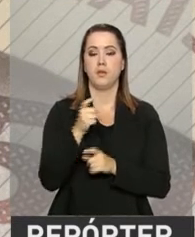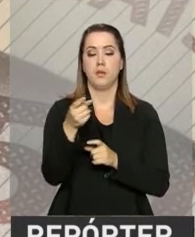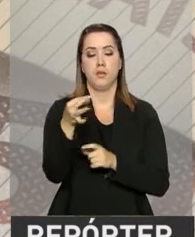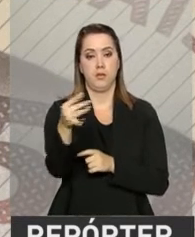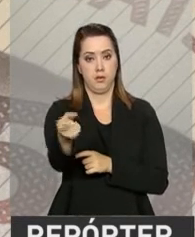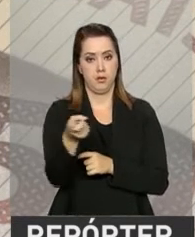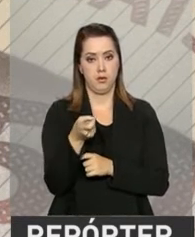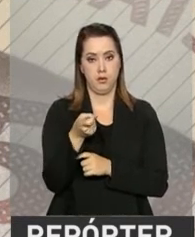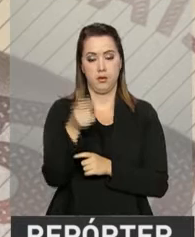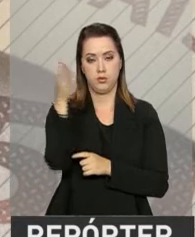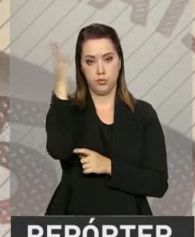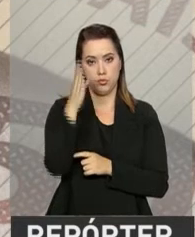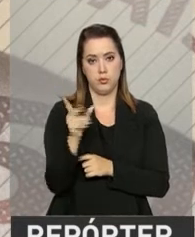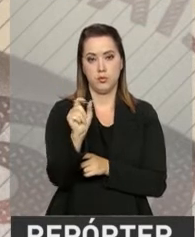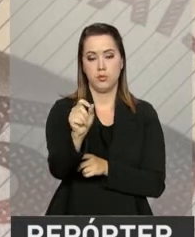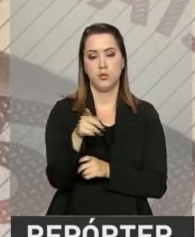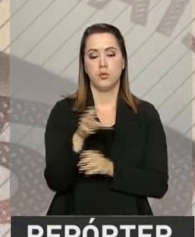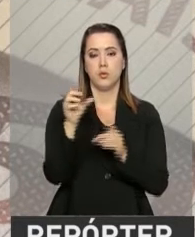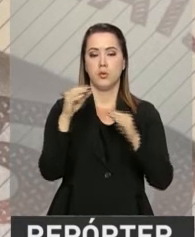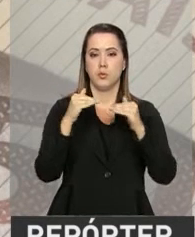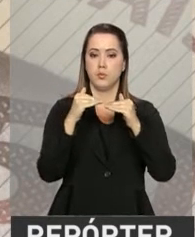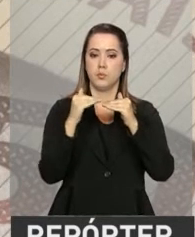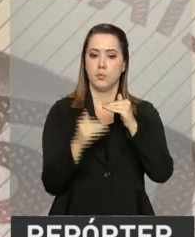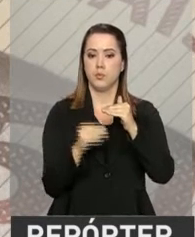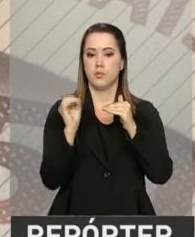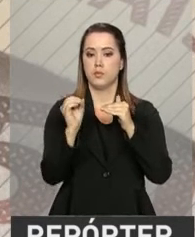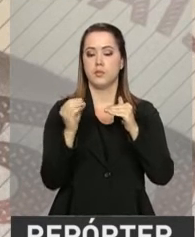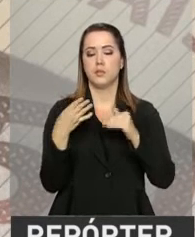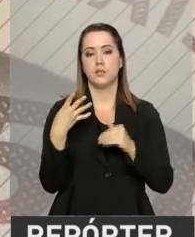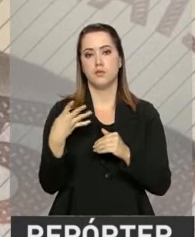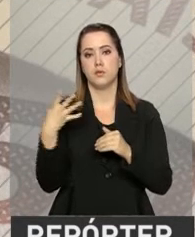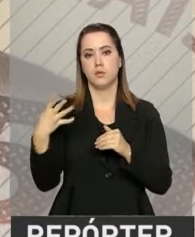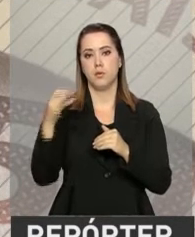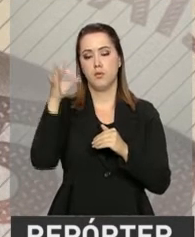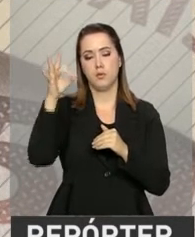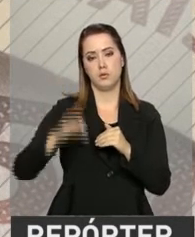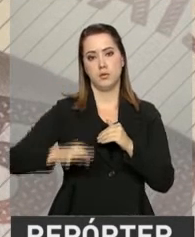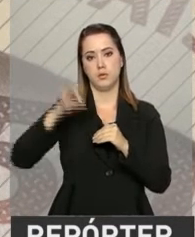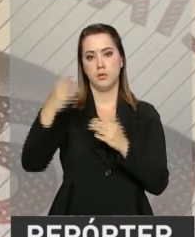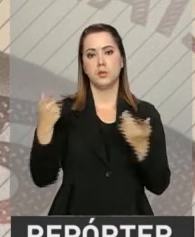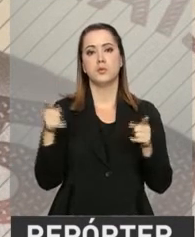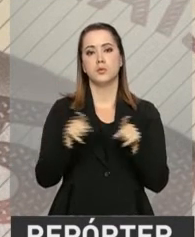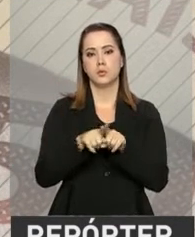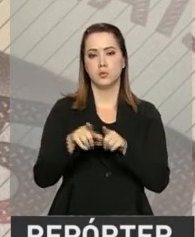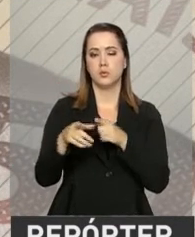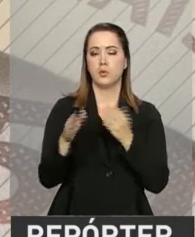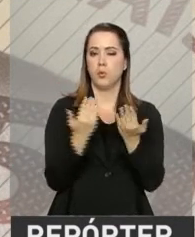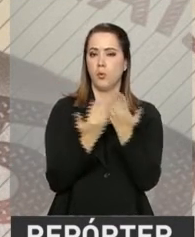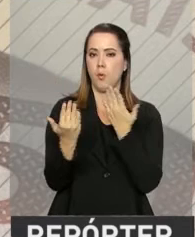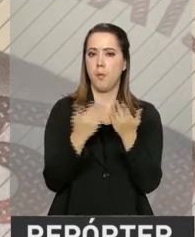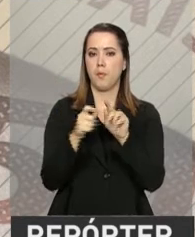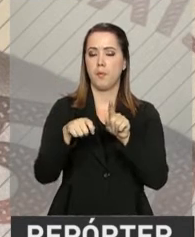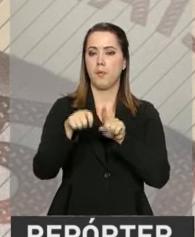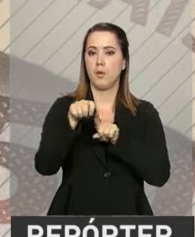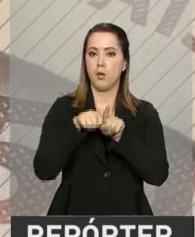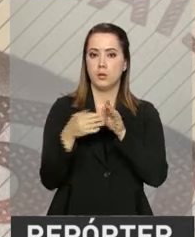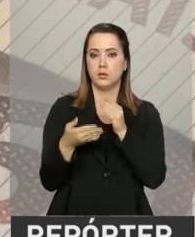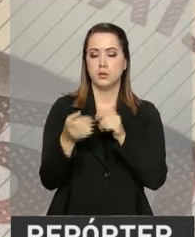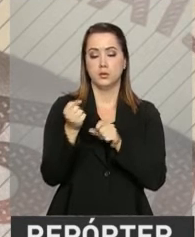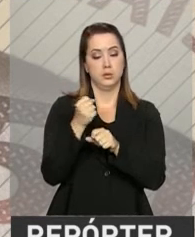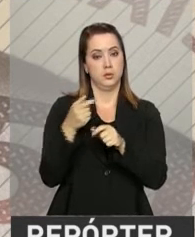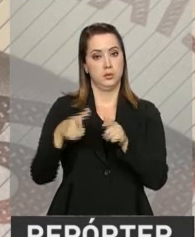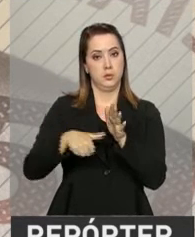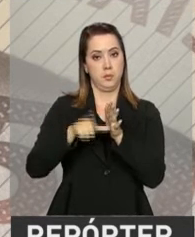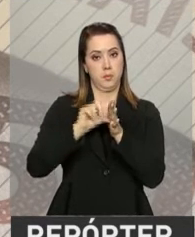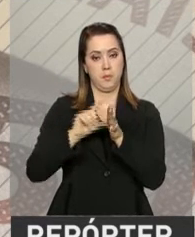país, recuou a 0,44% em agosto. No mês anterior, o indicador havia chegado a 0,52%. O